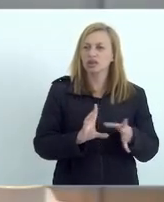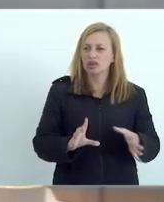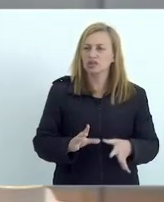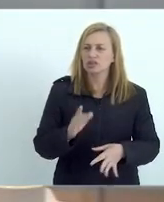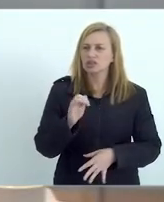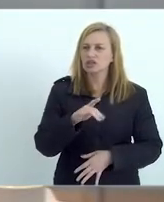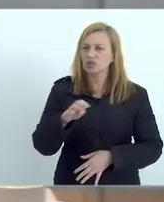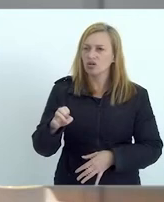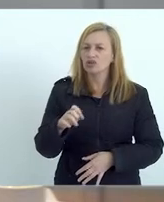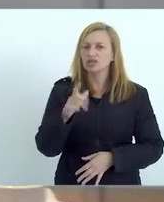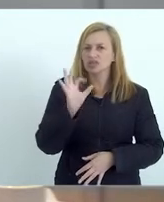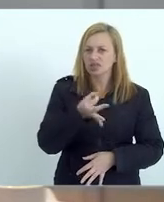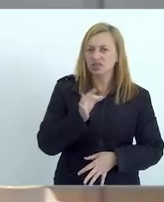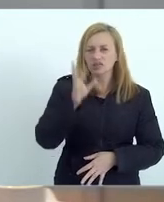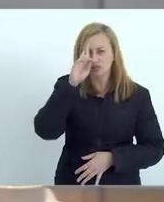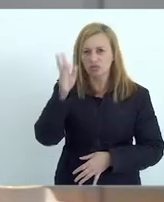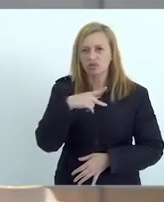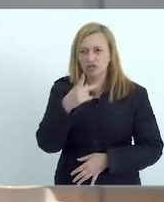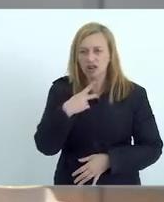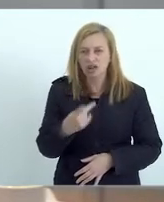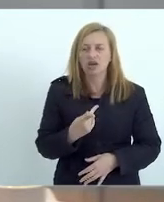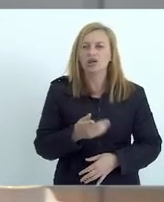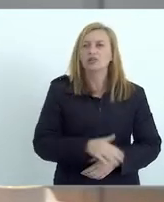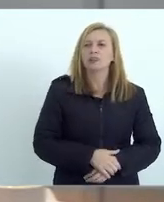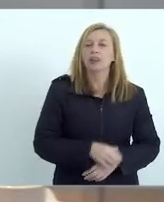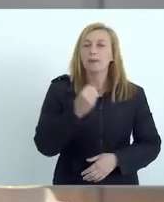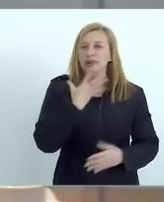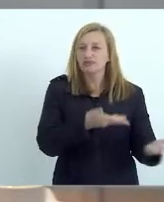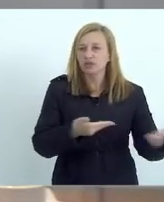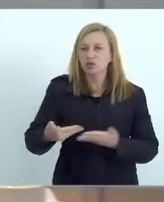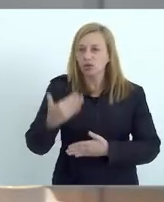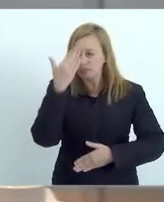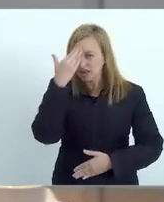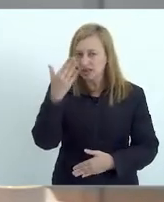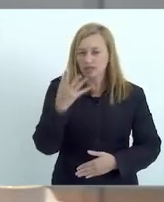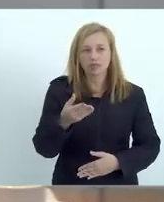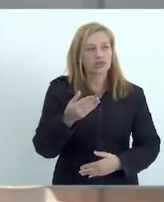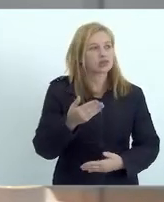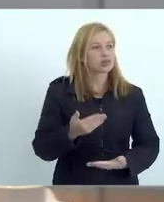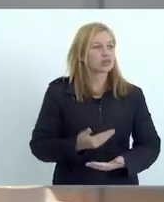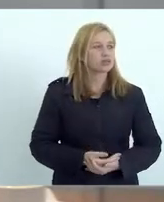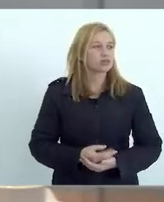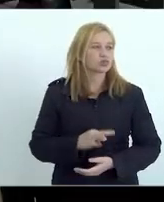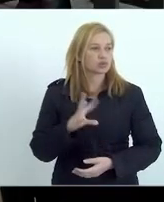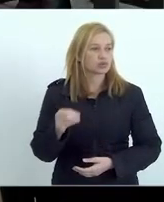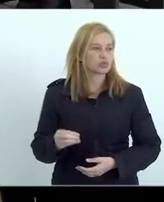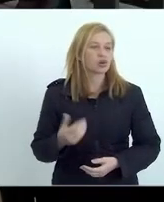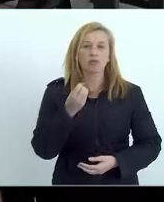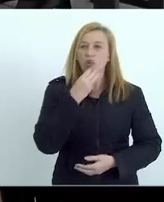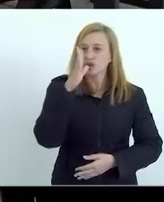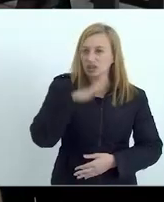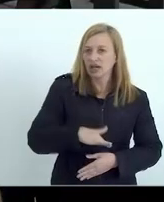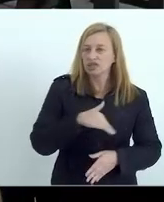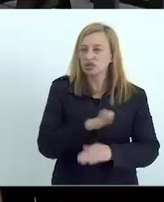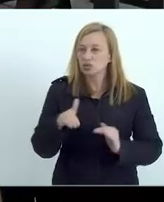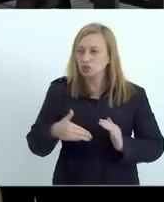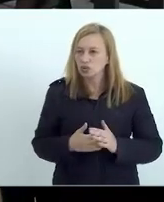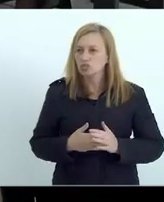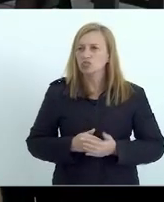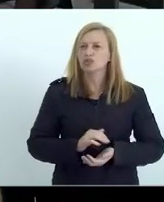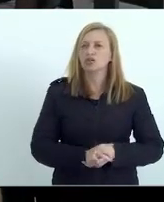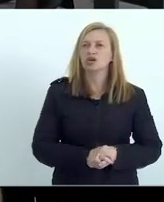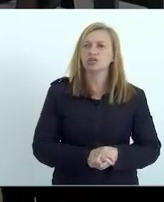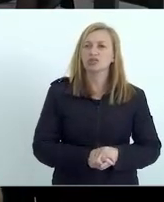gosta que eu tenho certeza que só vai comentar então com a palavra seja bem-vindo e Obrigado pela confiança mais uma vez boa tarde